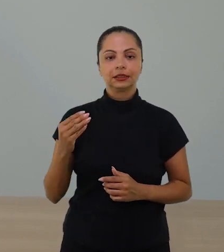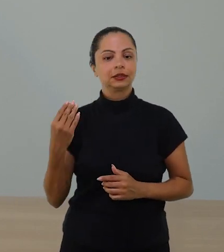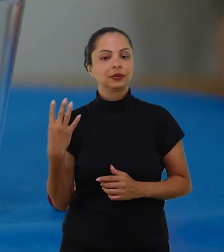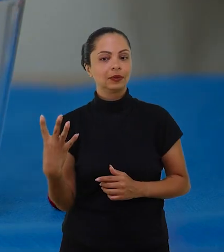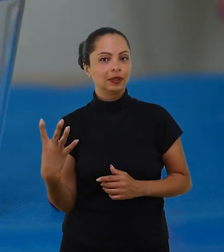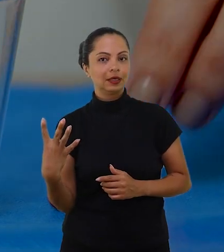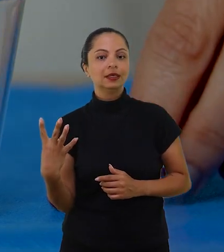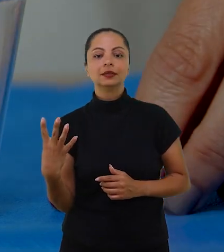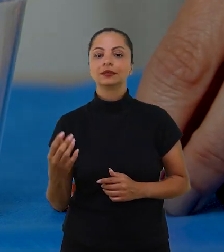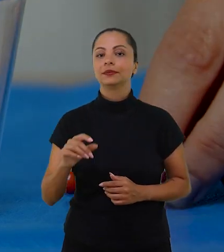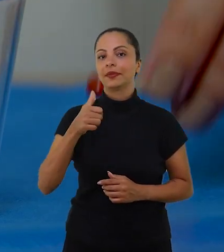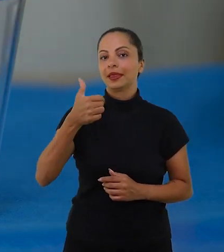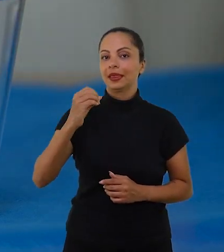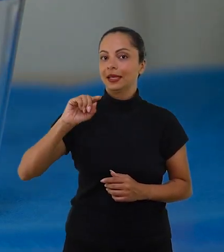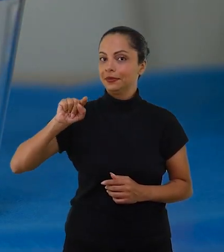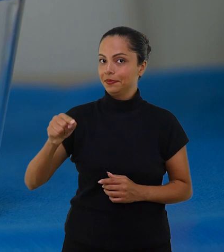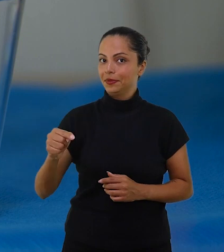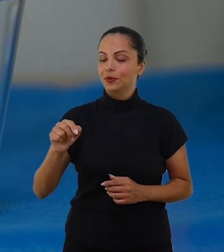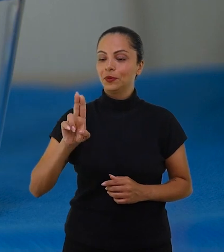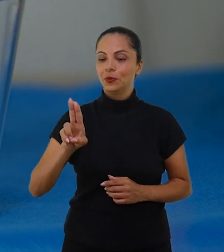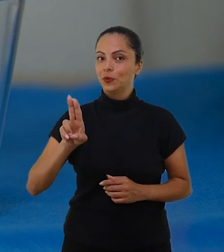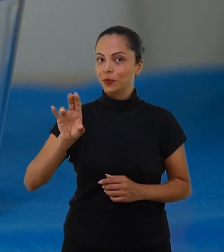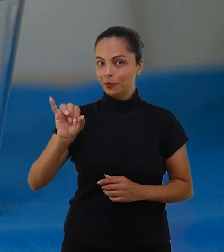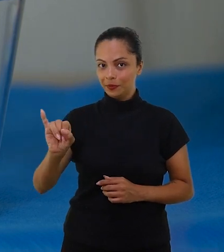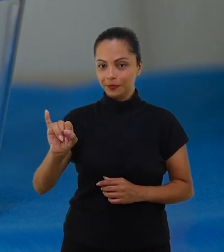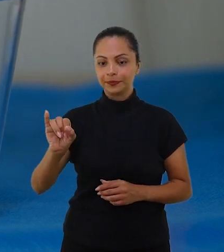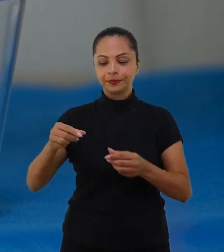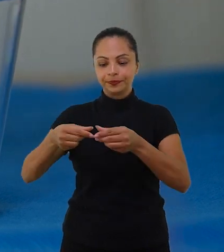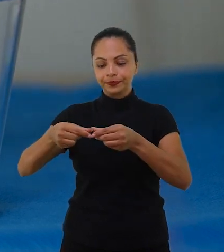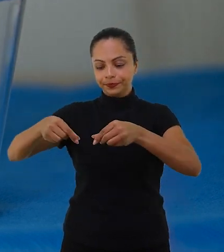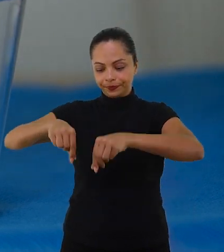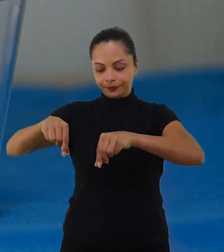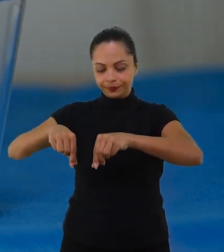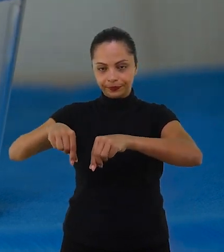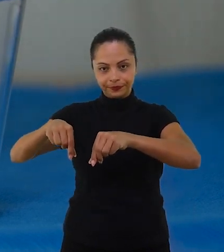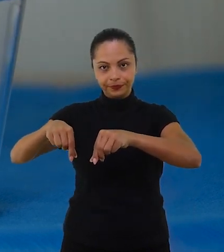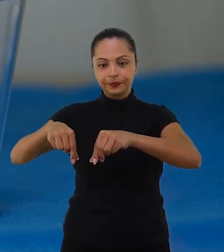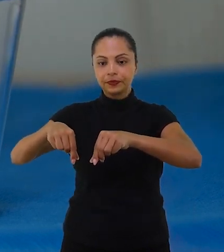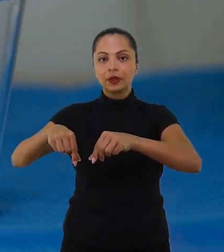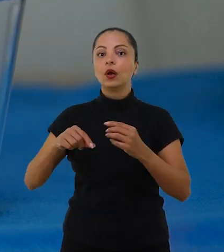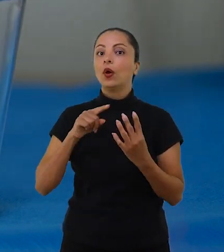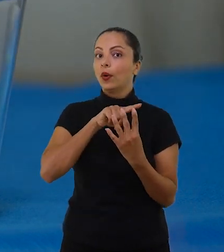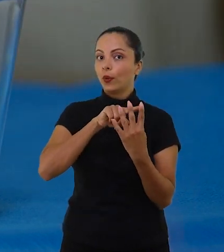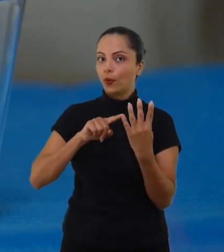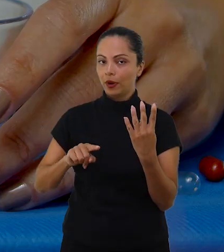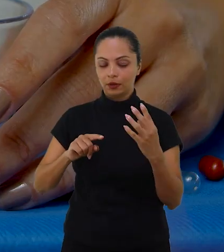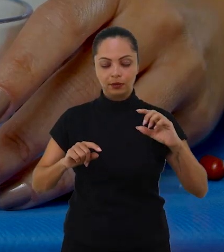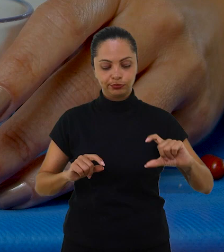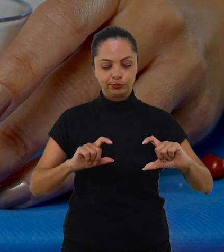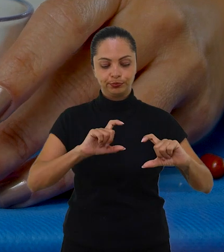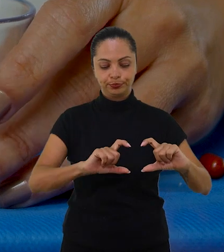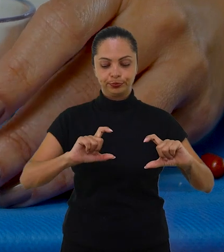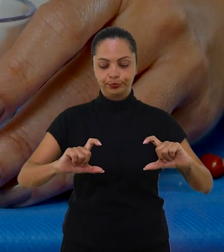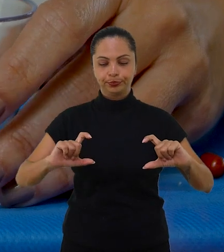de cápsula de Creon 10.000 unidades internacionais, abra a cápsula de Creon e divida o conteúdo entre 4